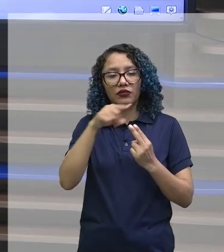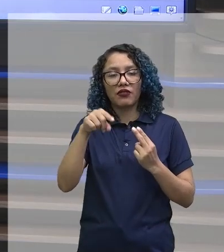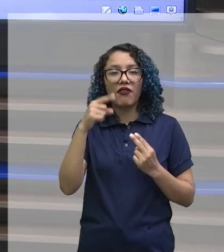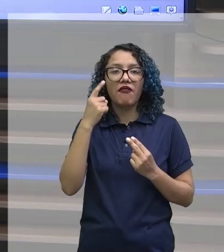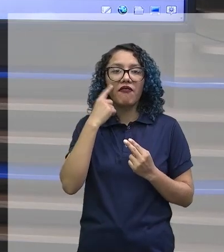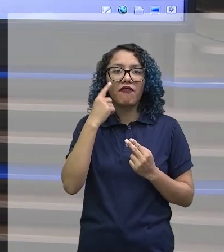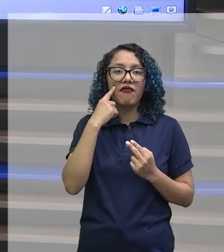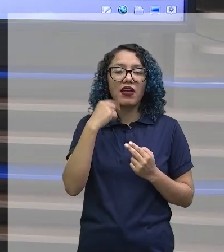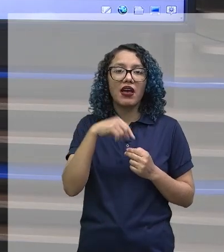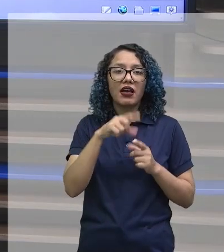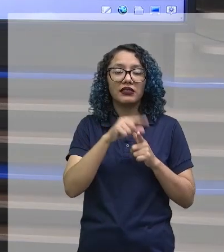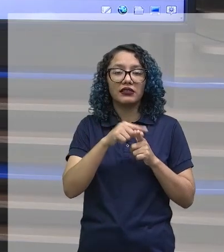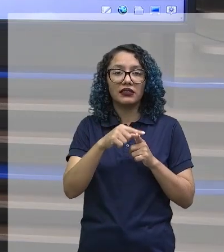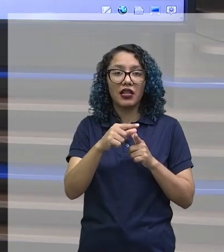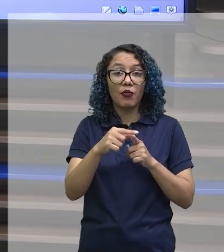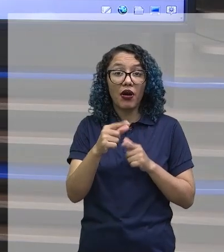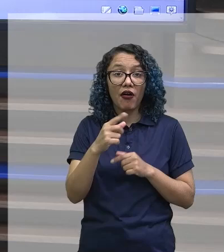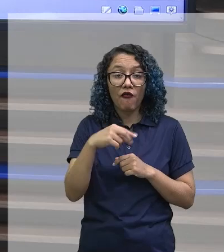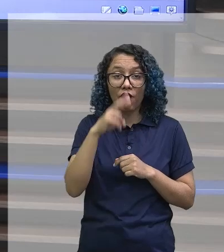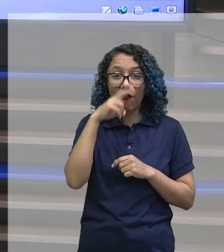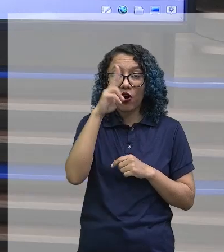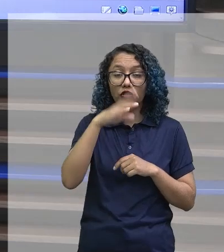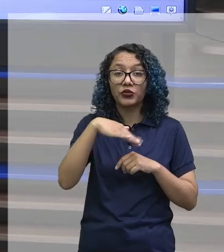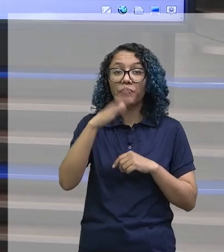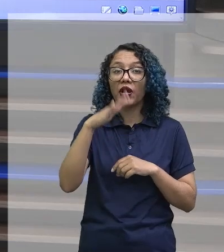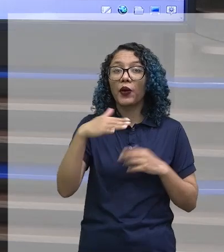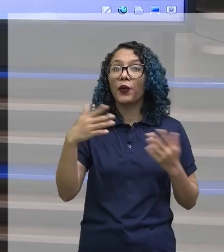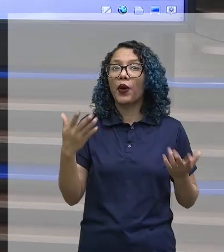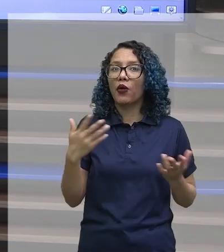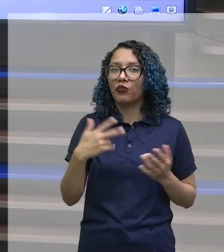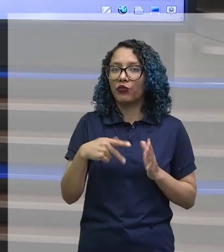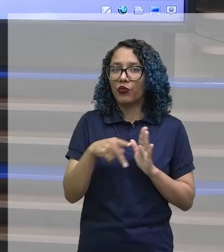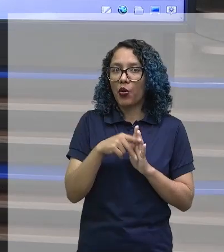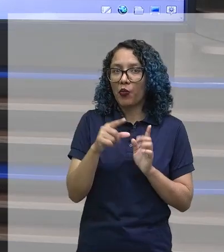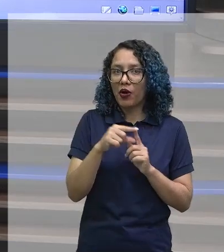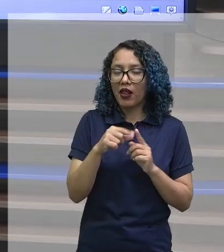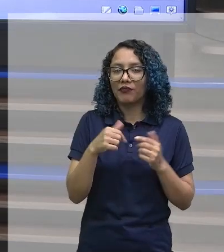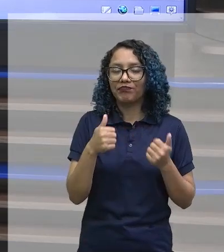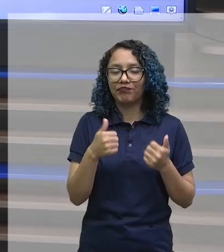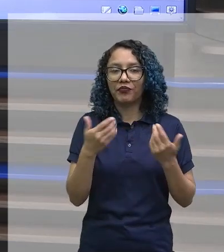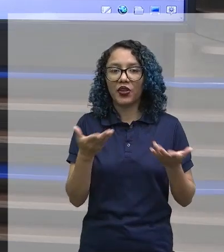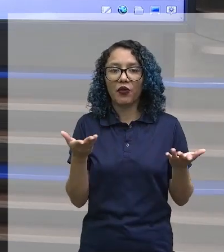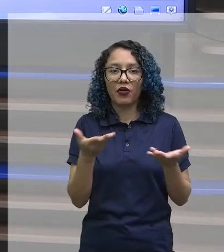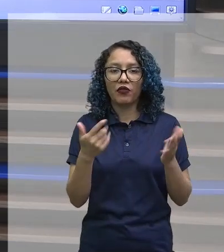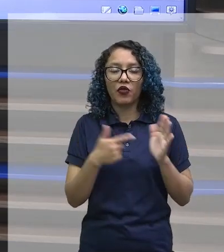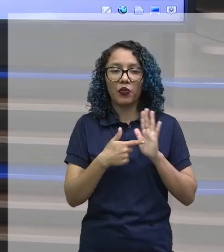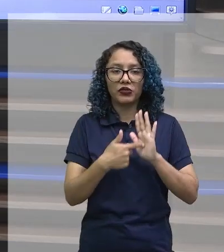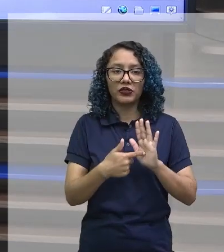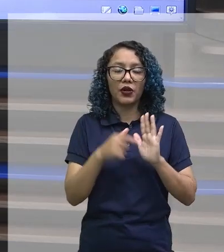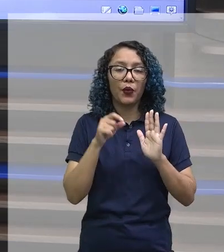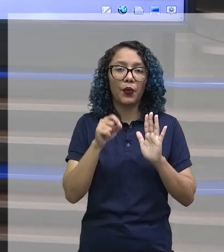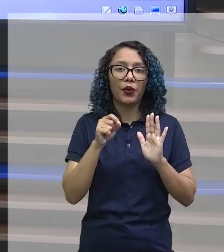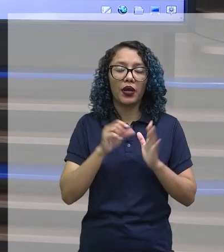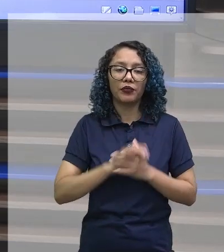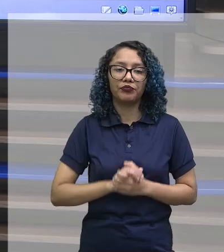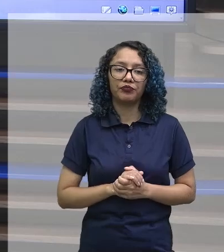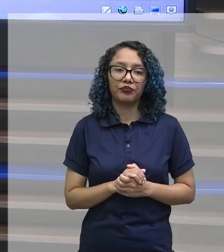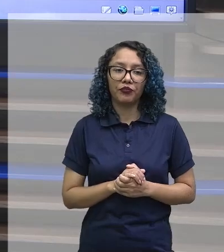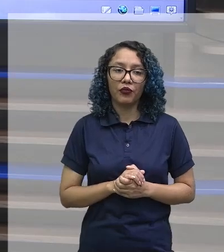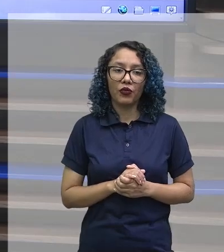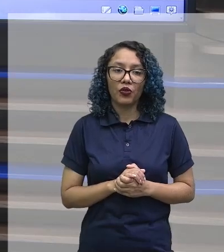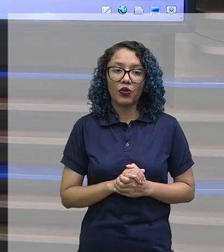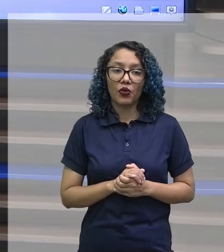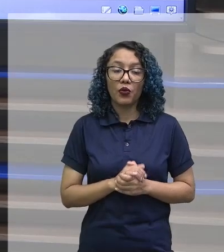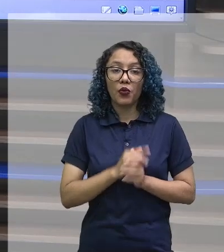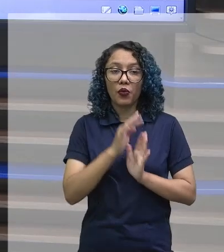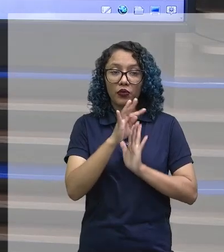mais forte da palavra. Então, agora a gente vai ouvir um áudio off, e vocês vão prestar bastante atenção nas palavras